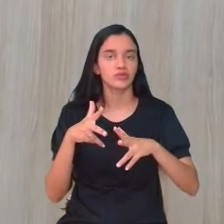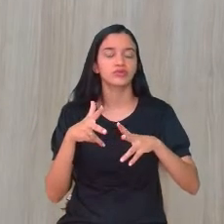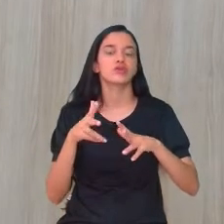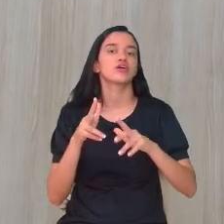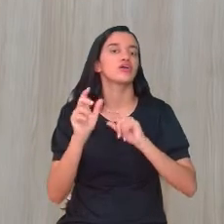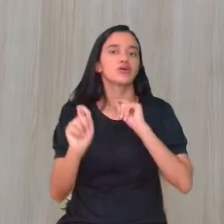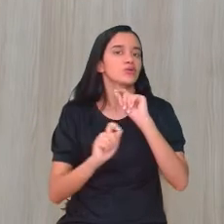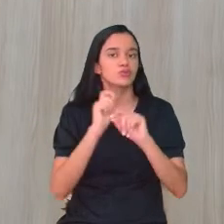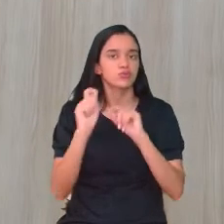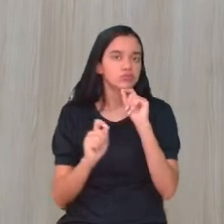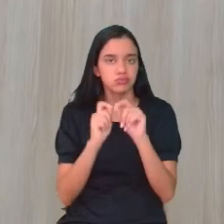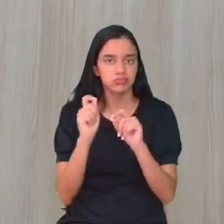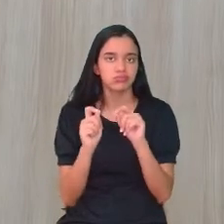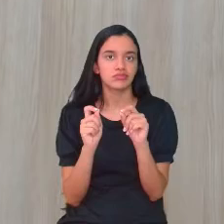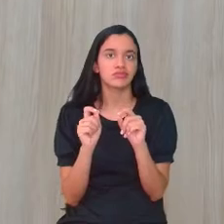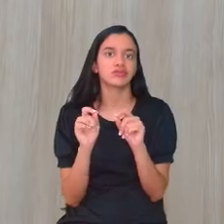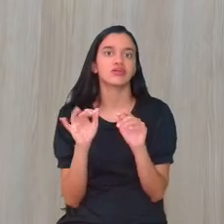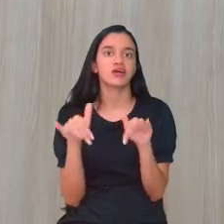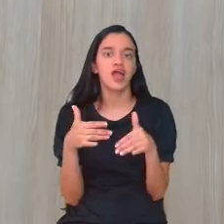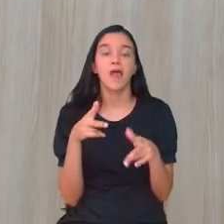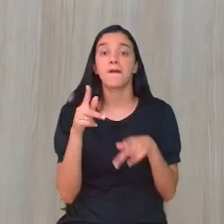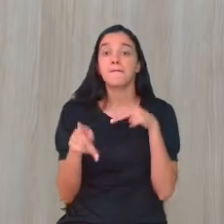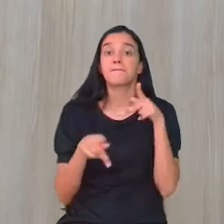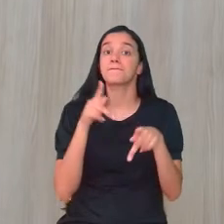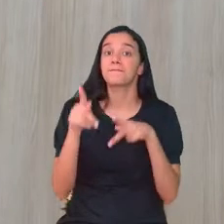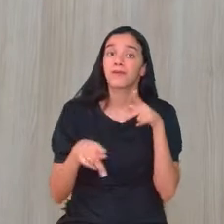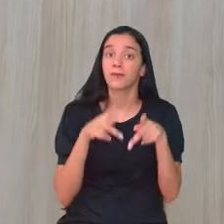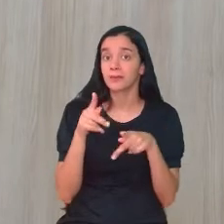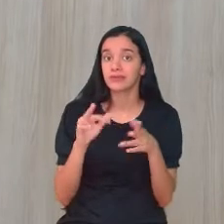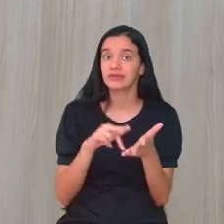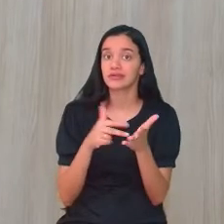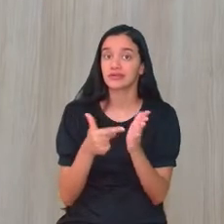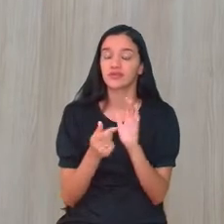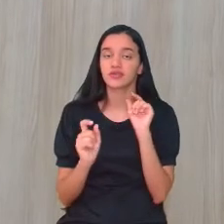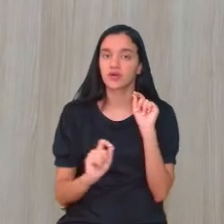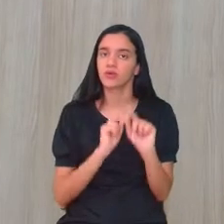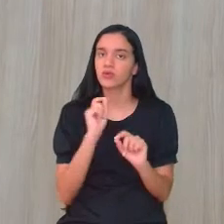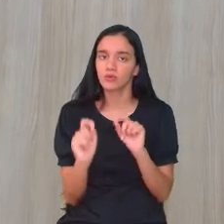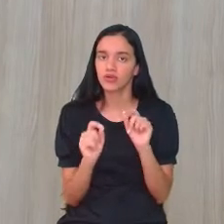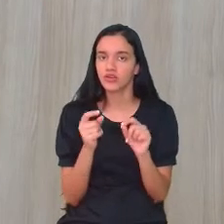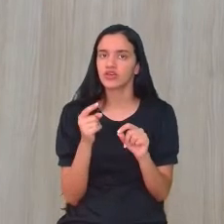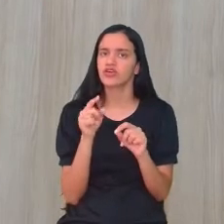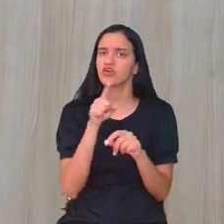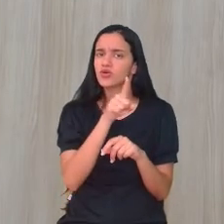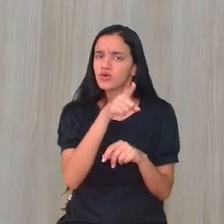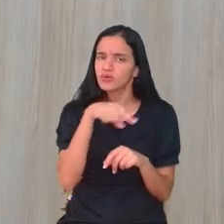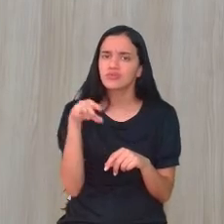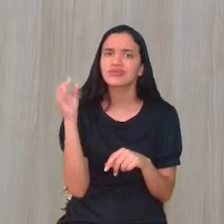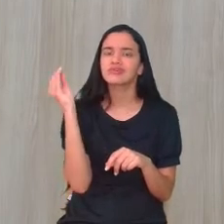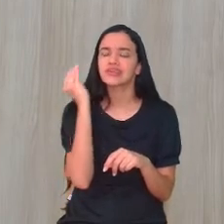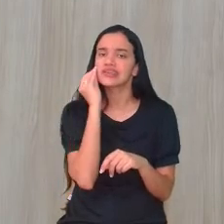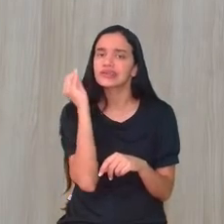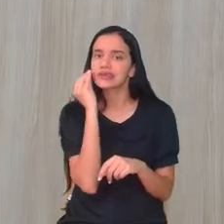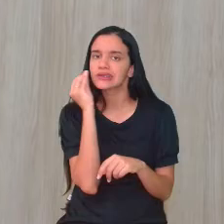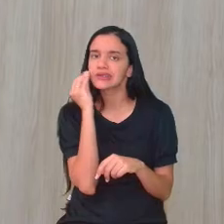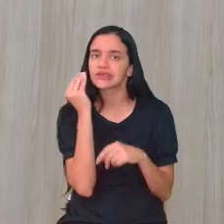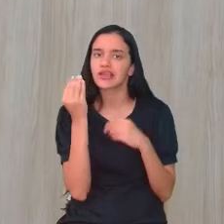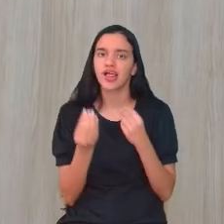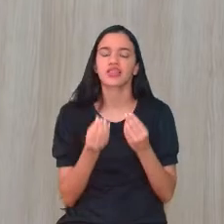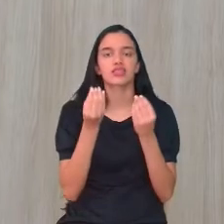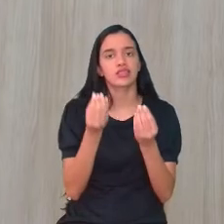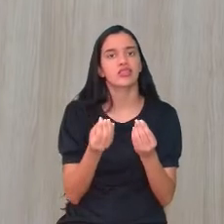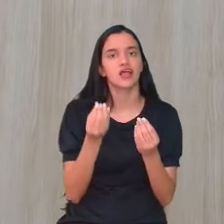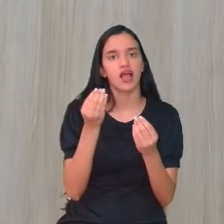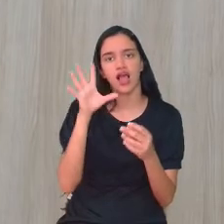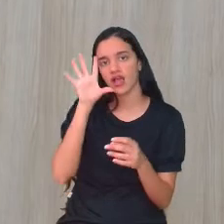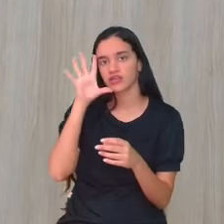que é isso? É uma medida populista, ou seja, você vai tentar, né, oferecer uma